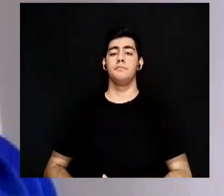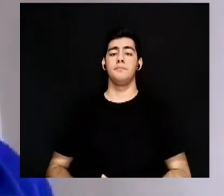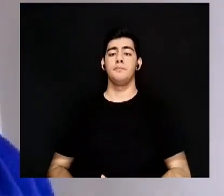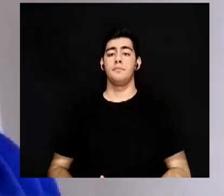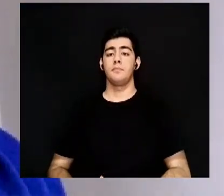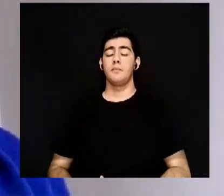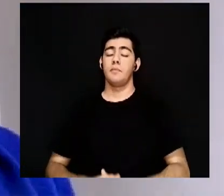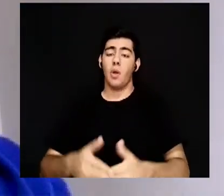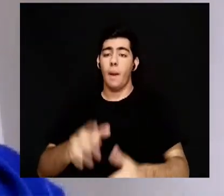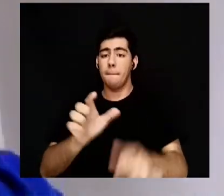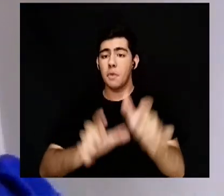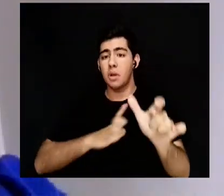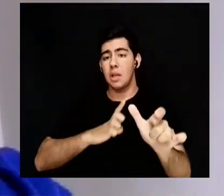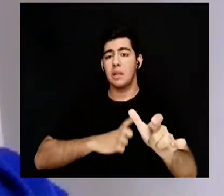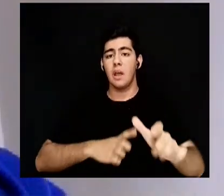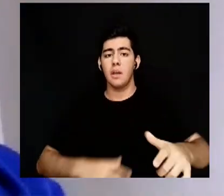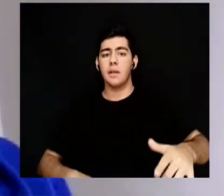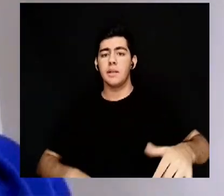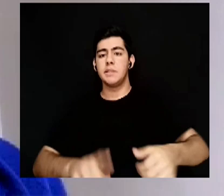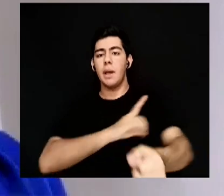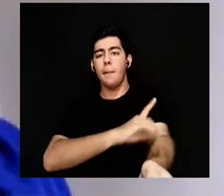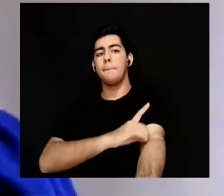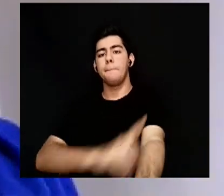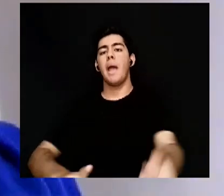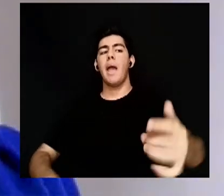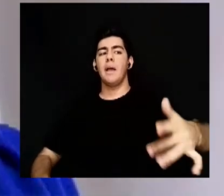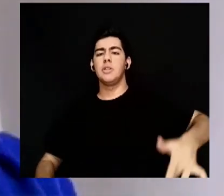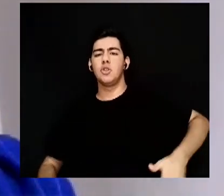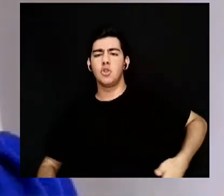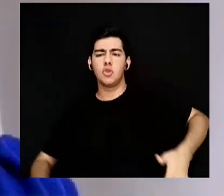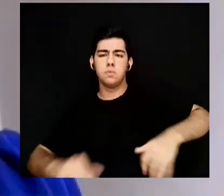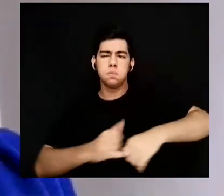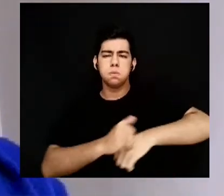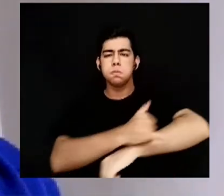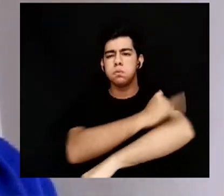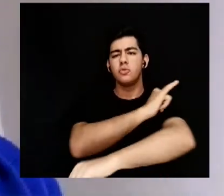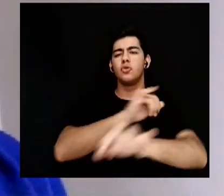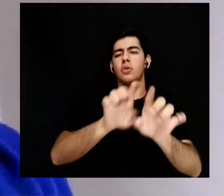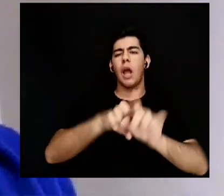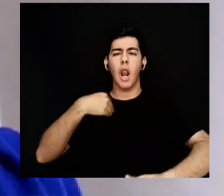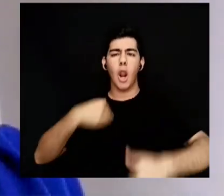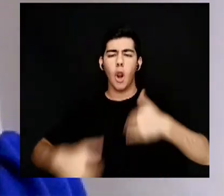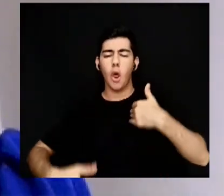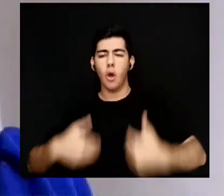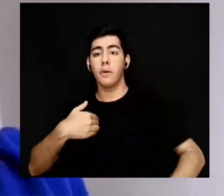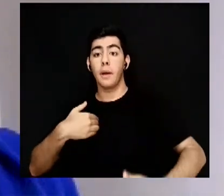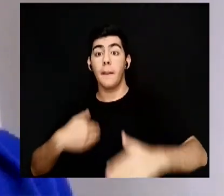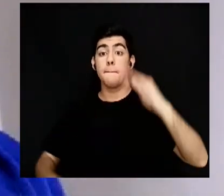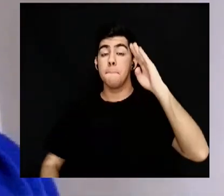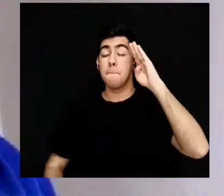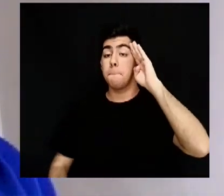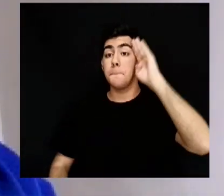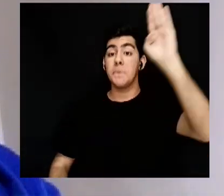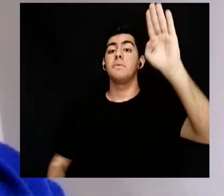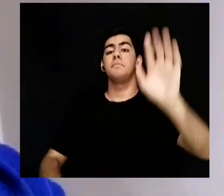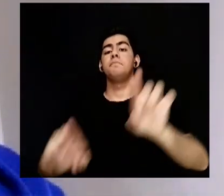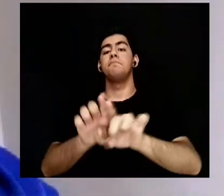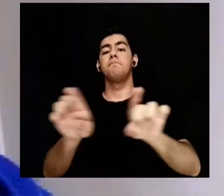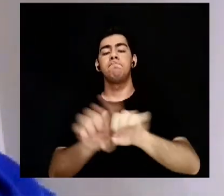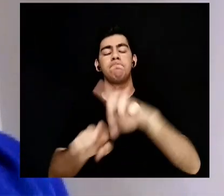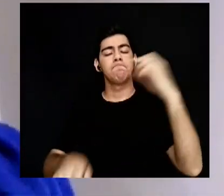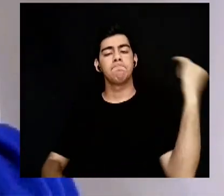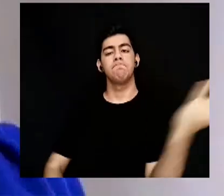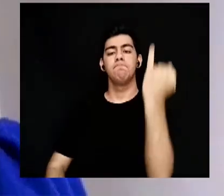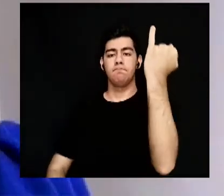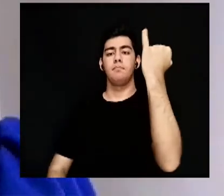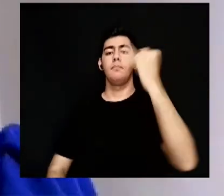diabetes, resistência insulínica, pressão alta, dislipidemia e principalmente, que é o muito importante e muito relevante, as pessoas que têm alteração